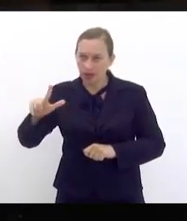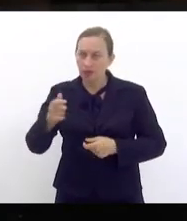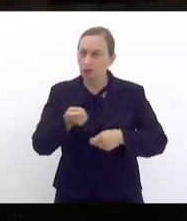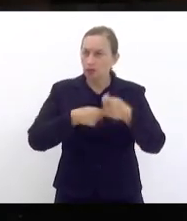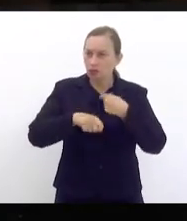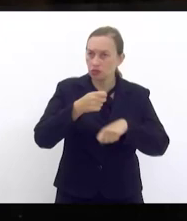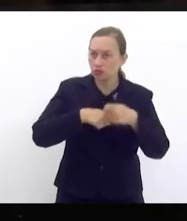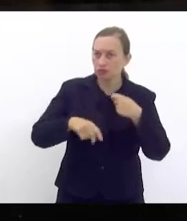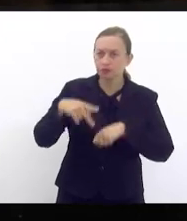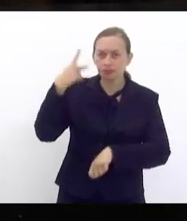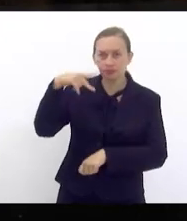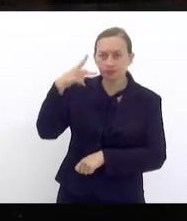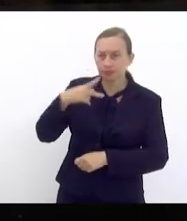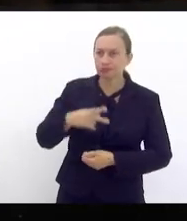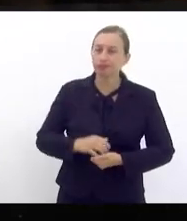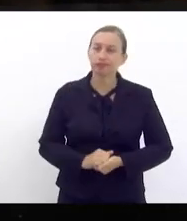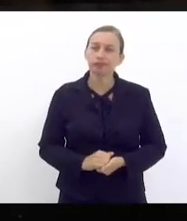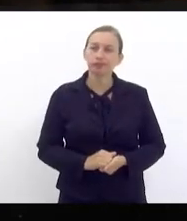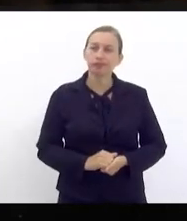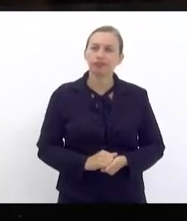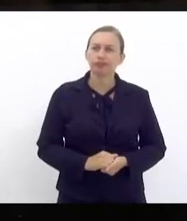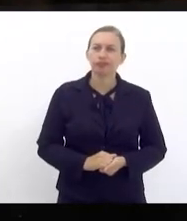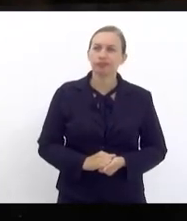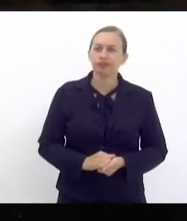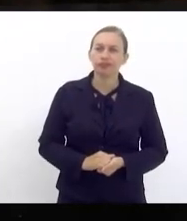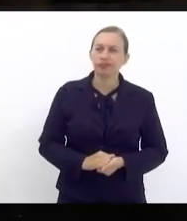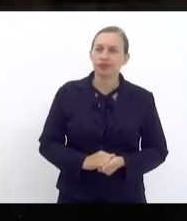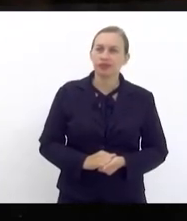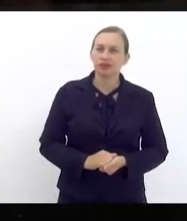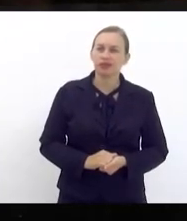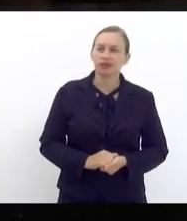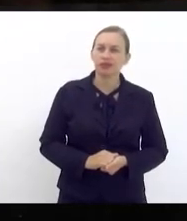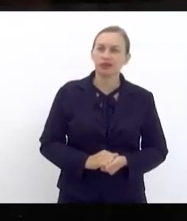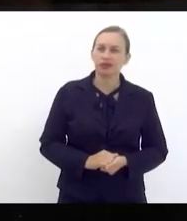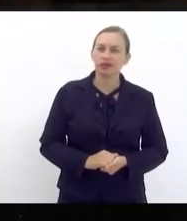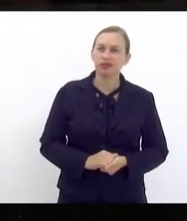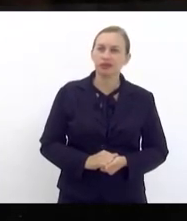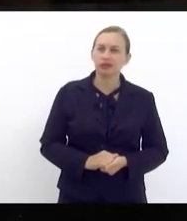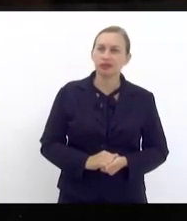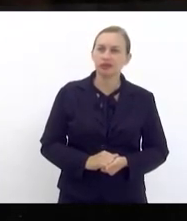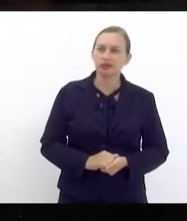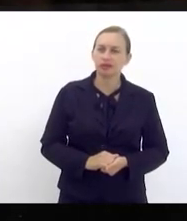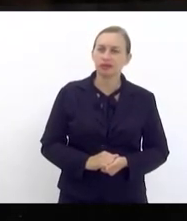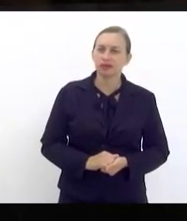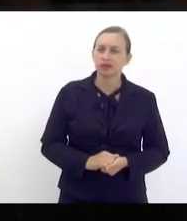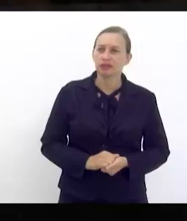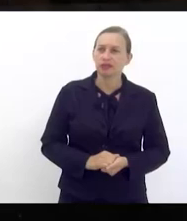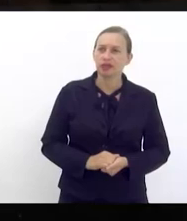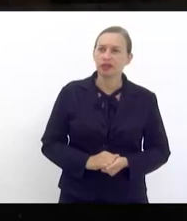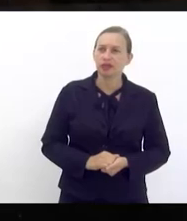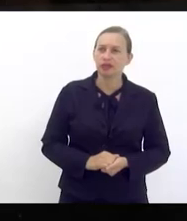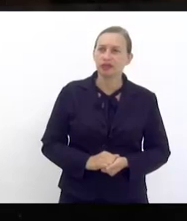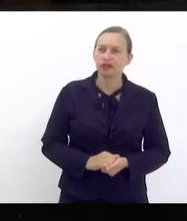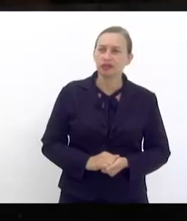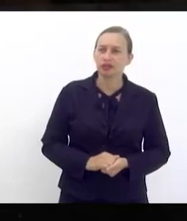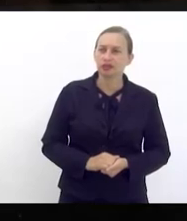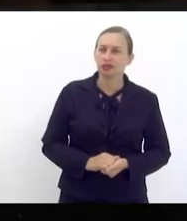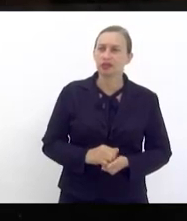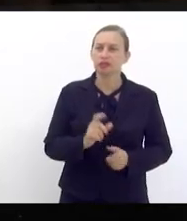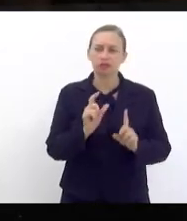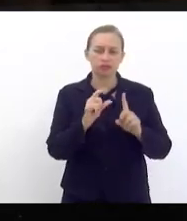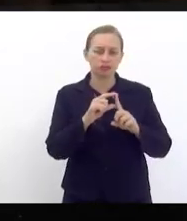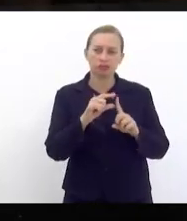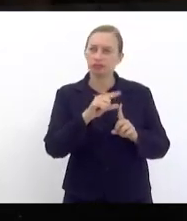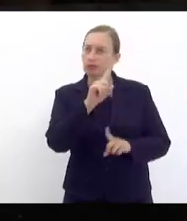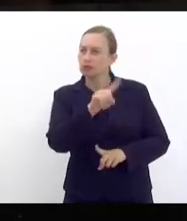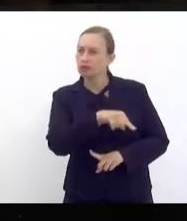de orientação neoliberais, é danoso e se tornou palavra proibitiva. Ou seja,